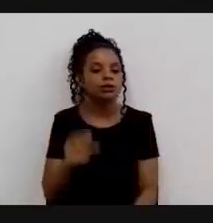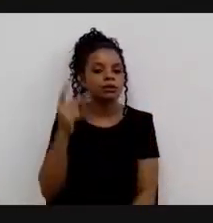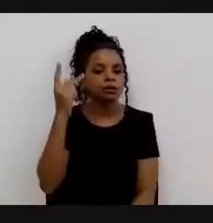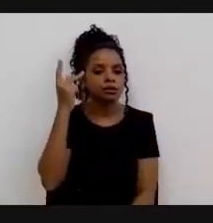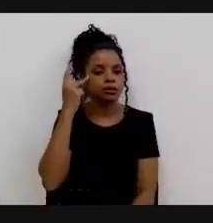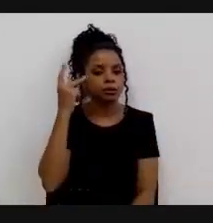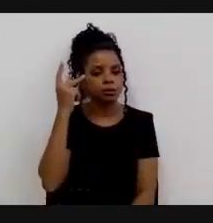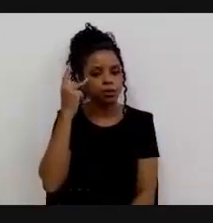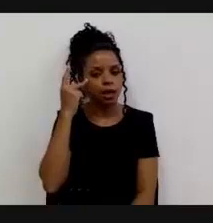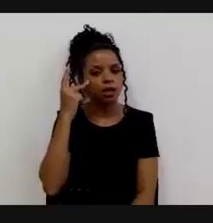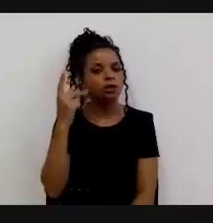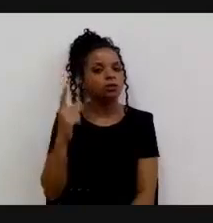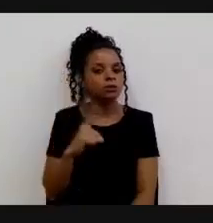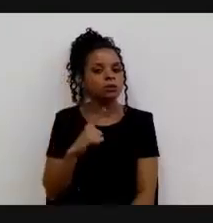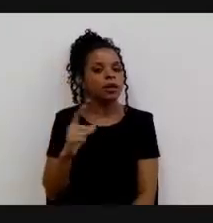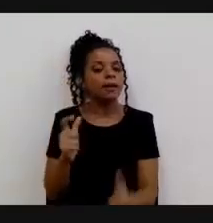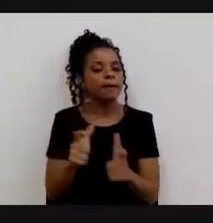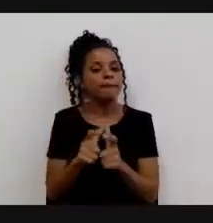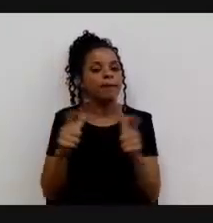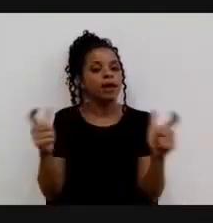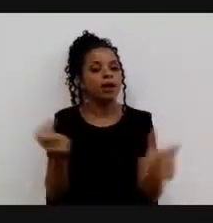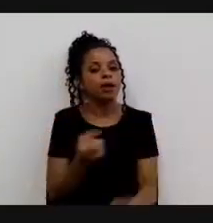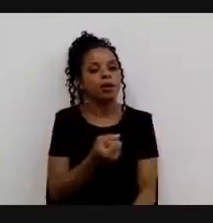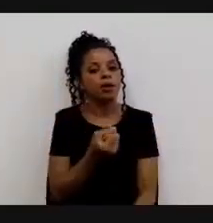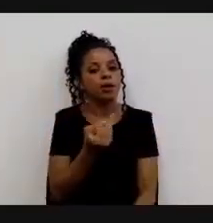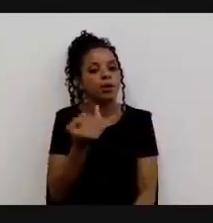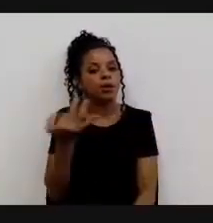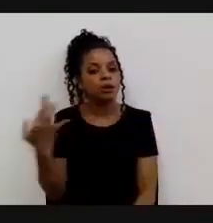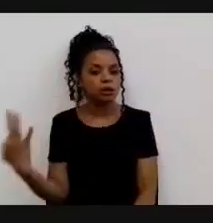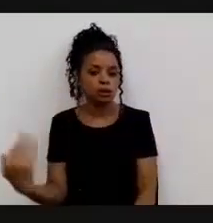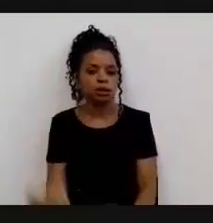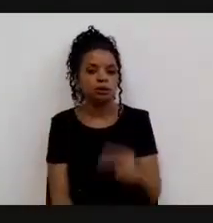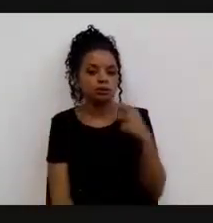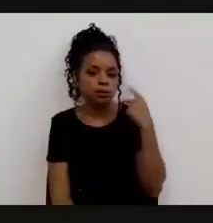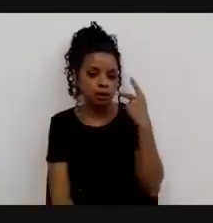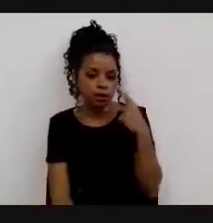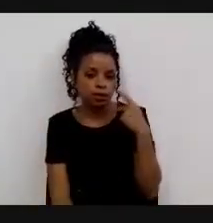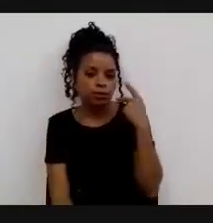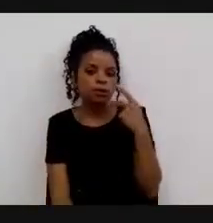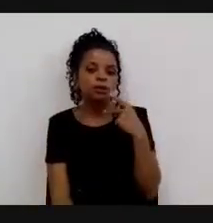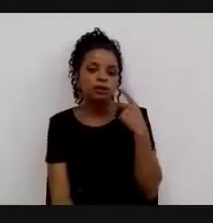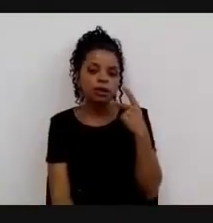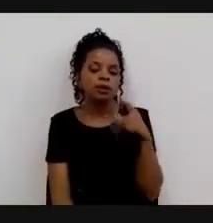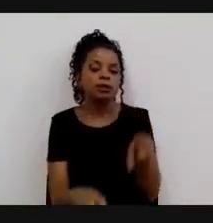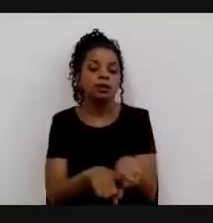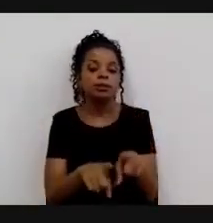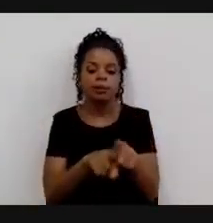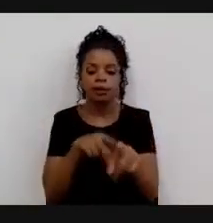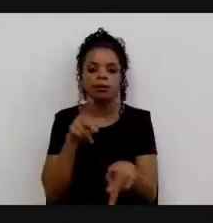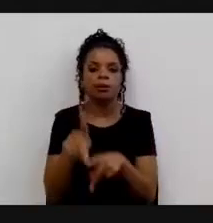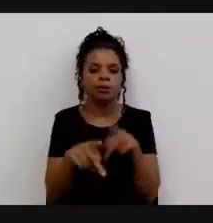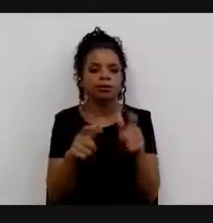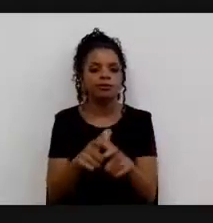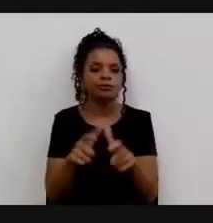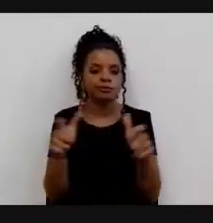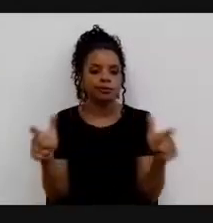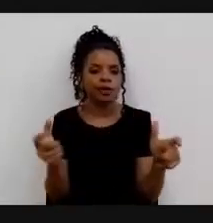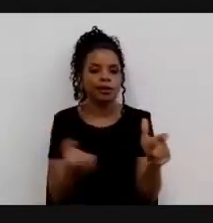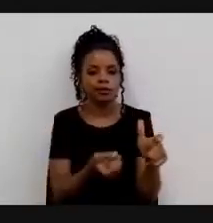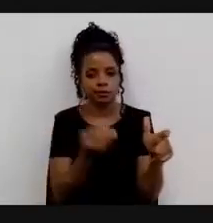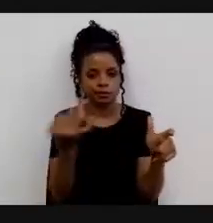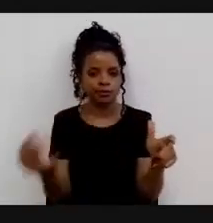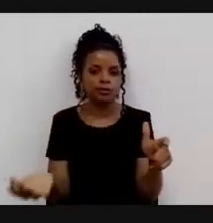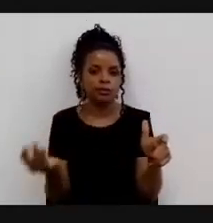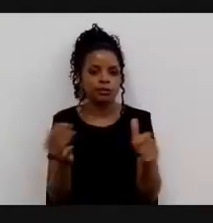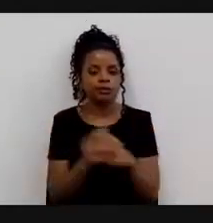congressistas, o Estado com maior população no país. Então, eu acabei vasculhando todas essas emendas nesse período de